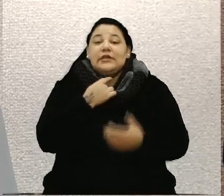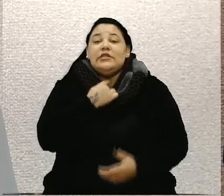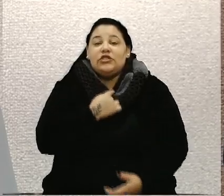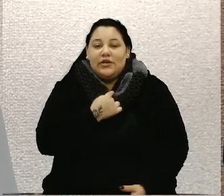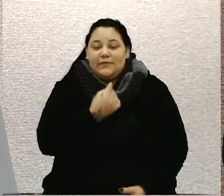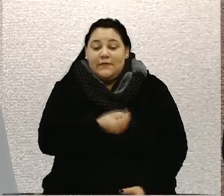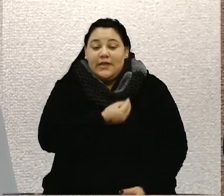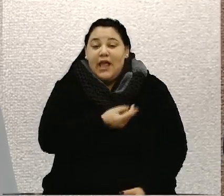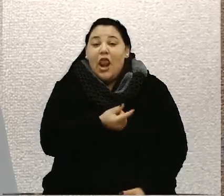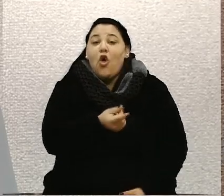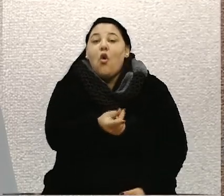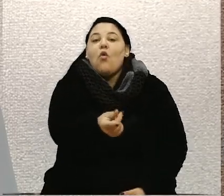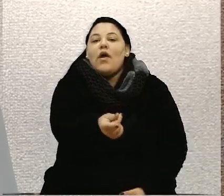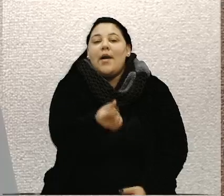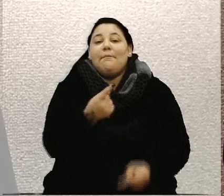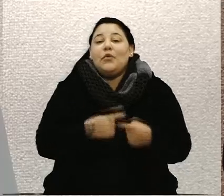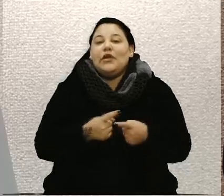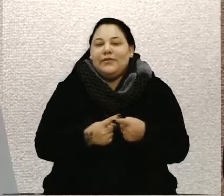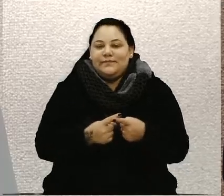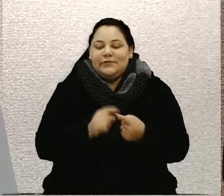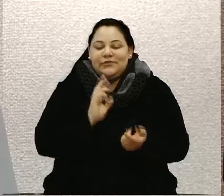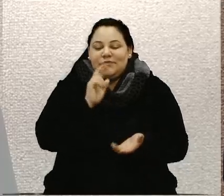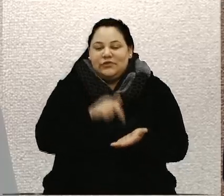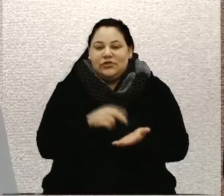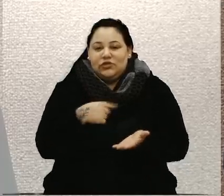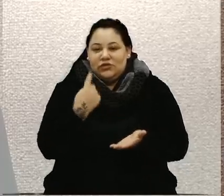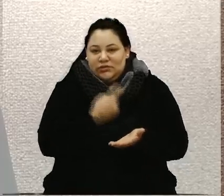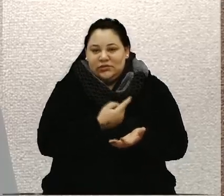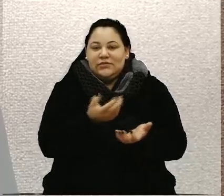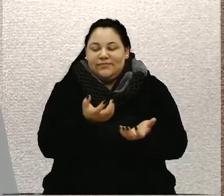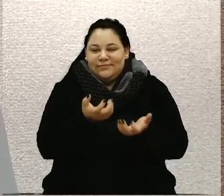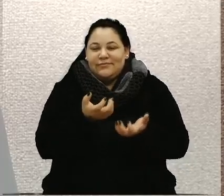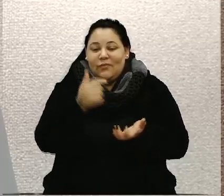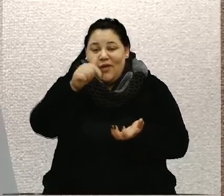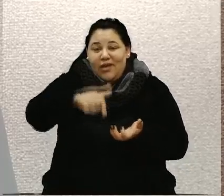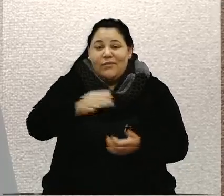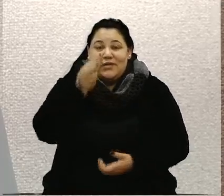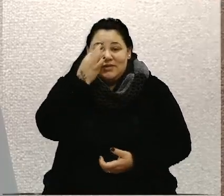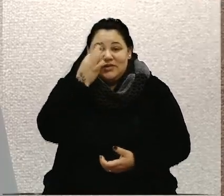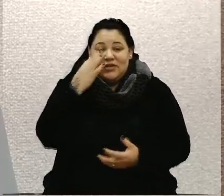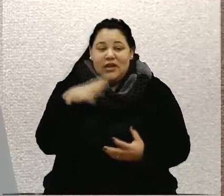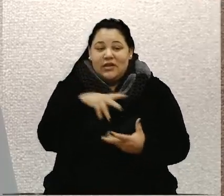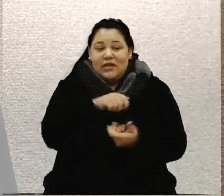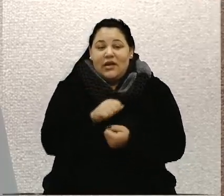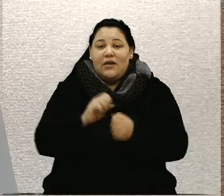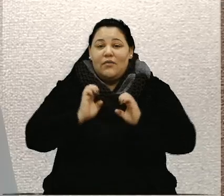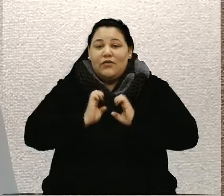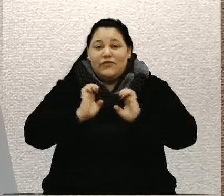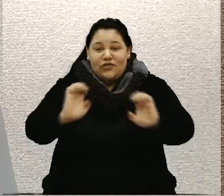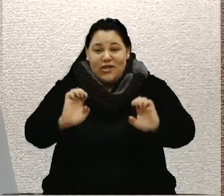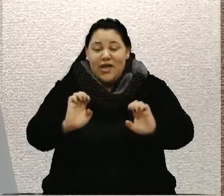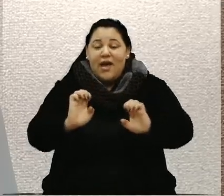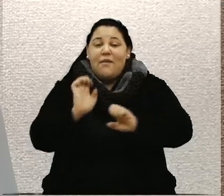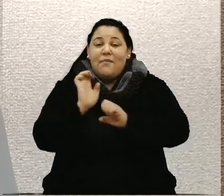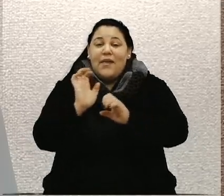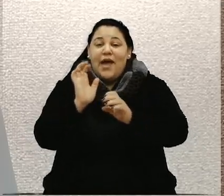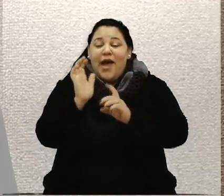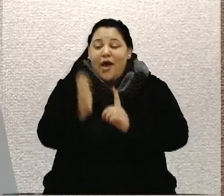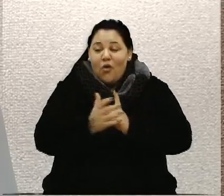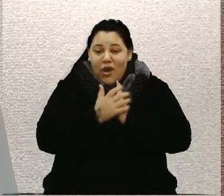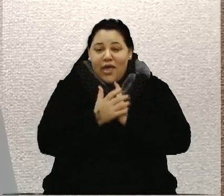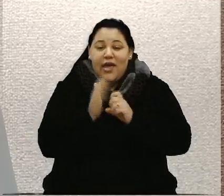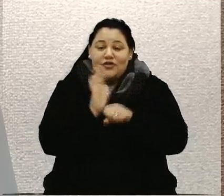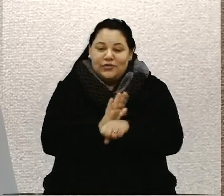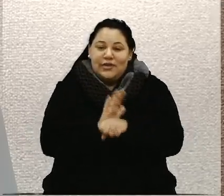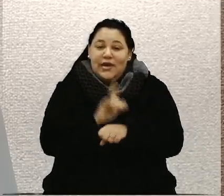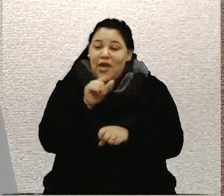porque realmente nós estamos aqui para evangelizar, para acolher, para ajudar. Esse é o propósito